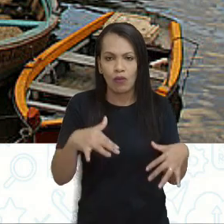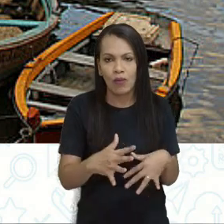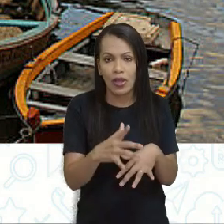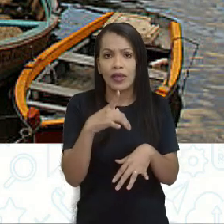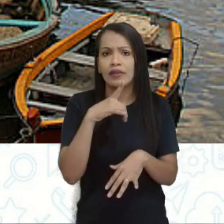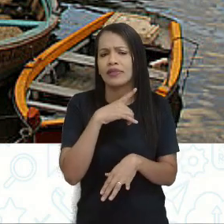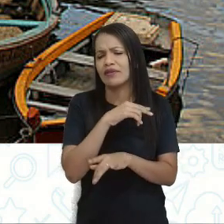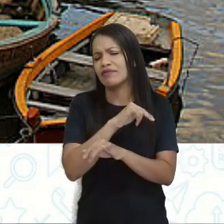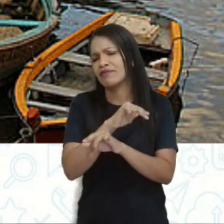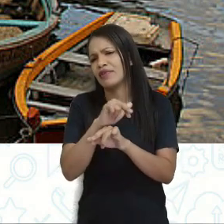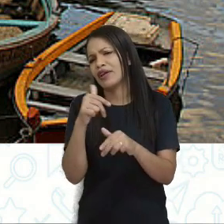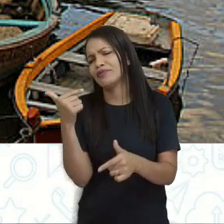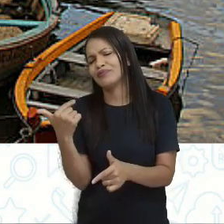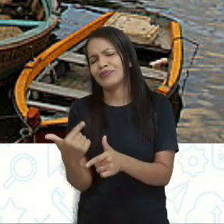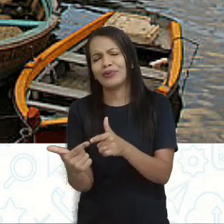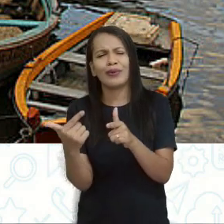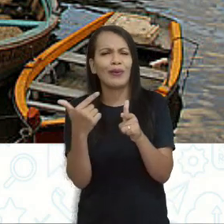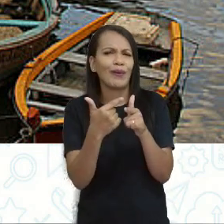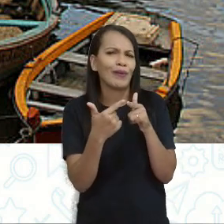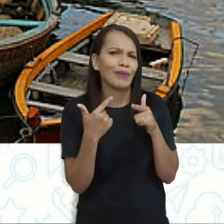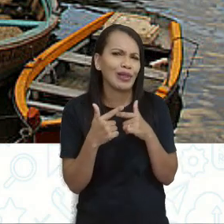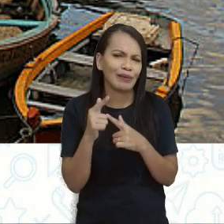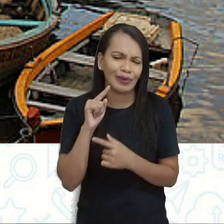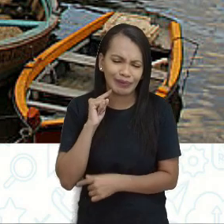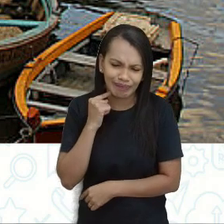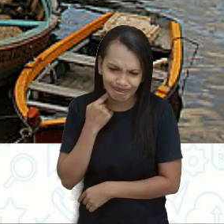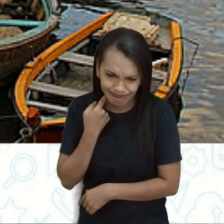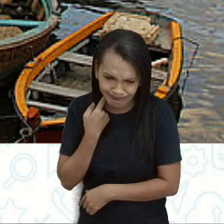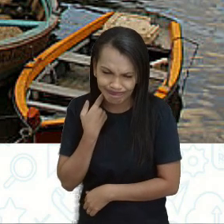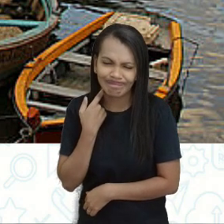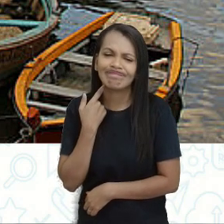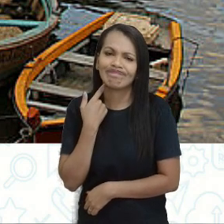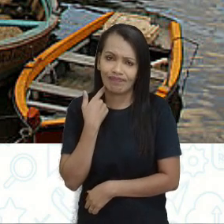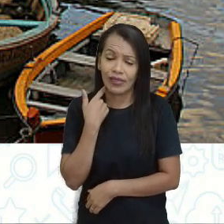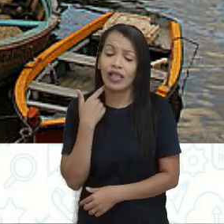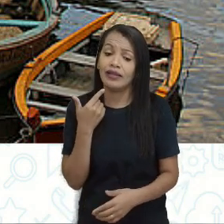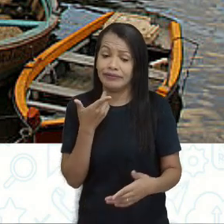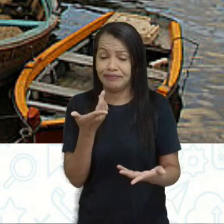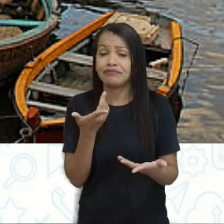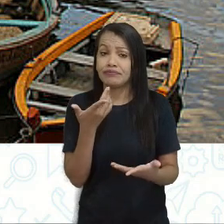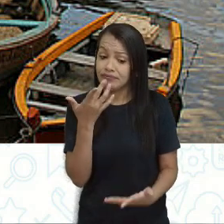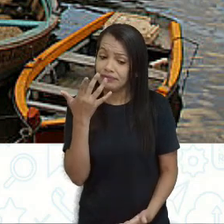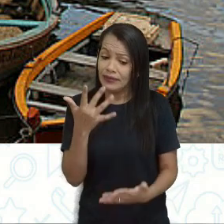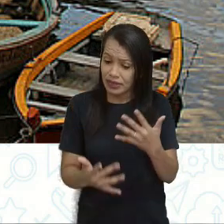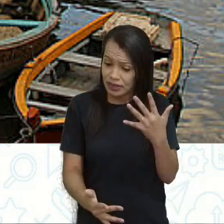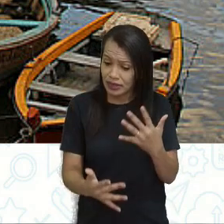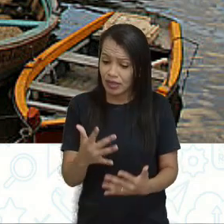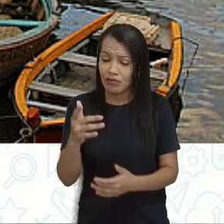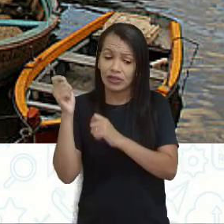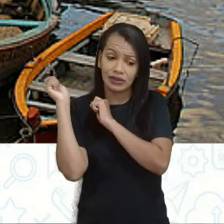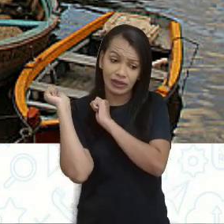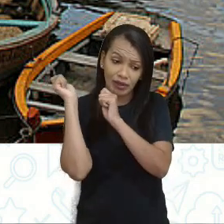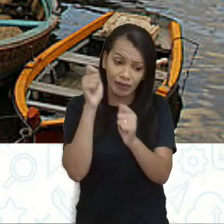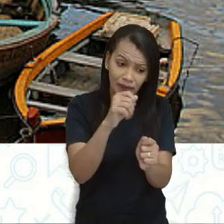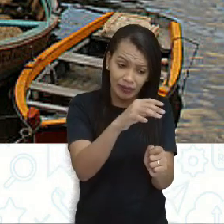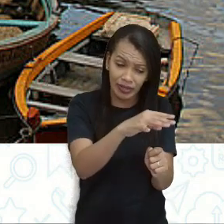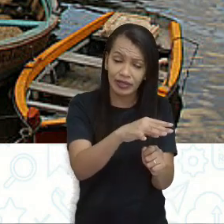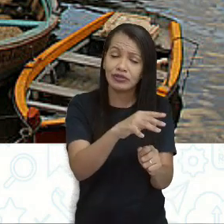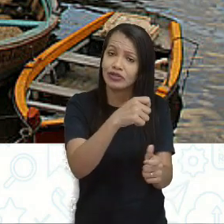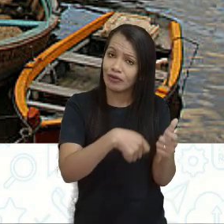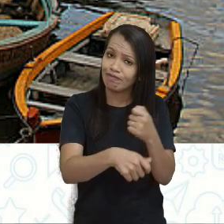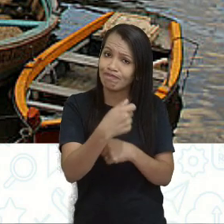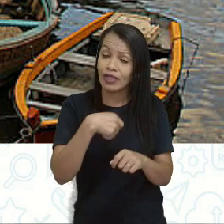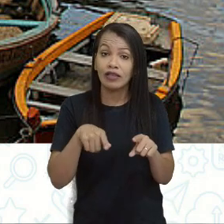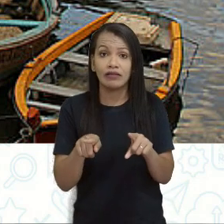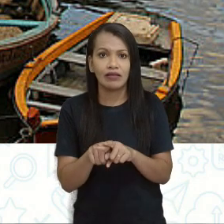relacionados ao lixo. Impacta isso na pesca e no dia a dia dos moradores, né? Porque você conviver aí com